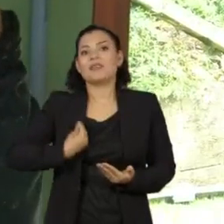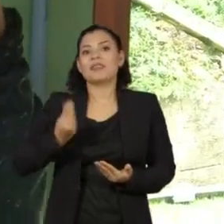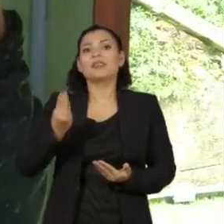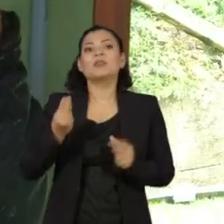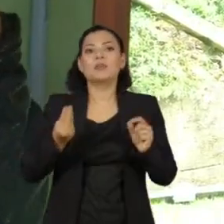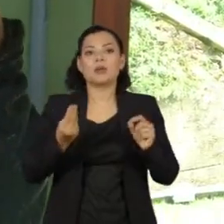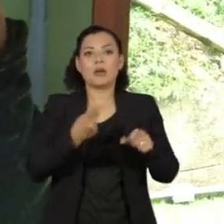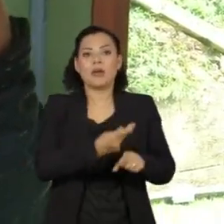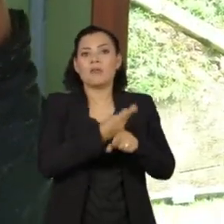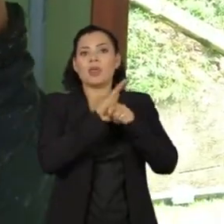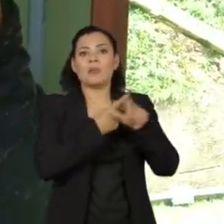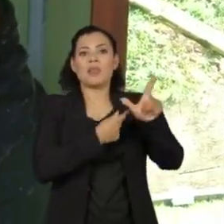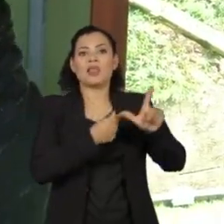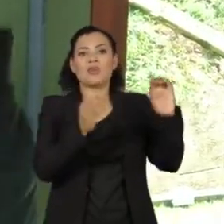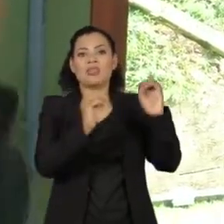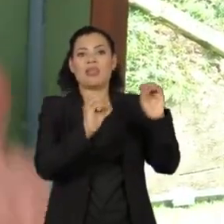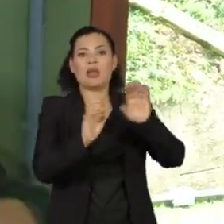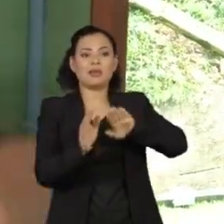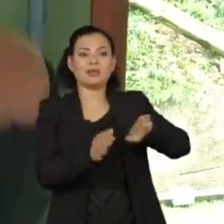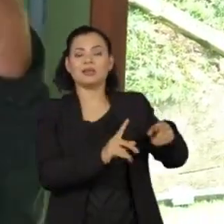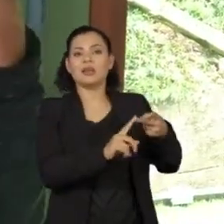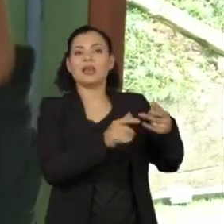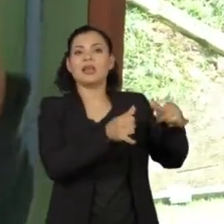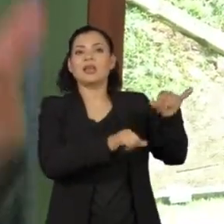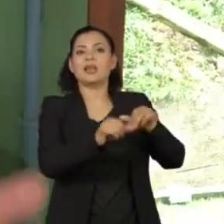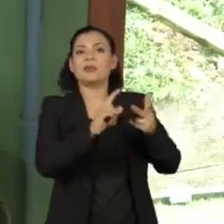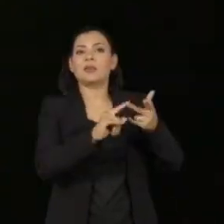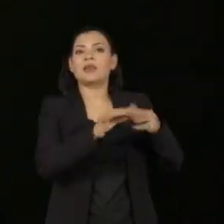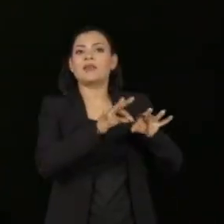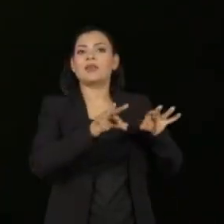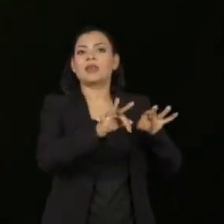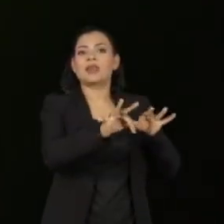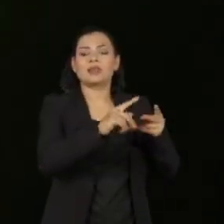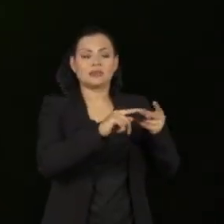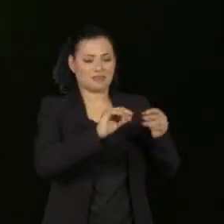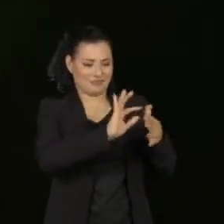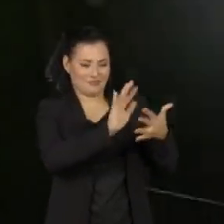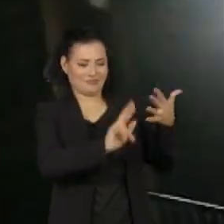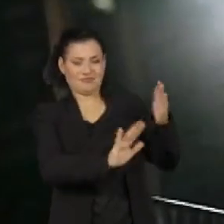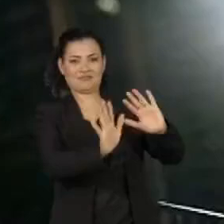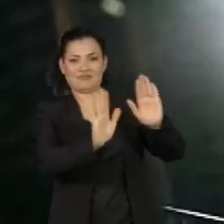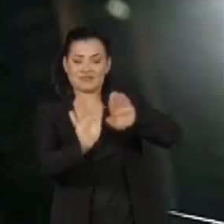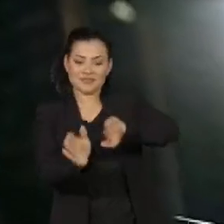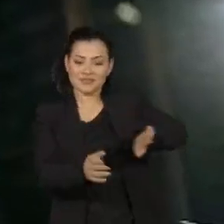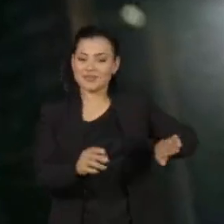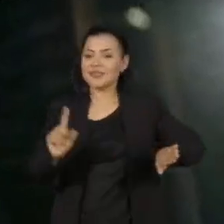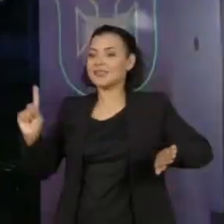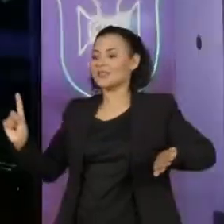literatura, ou de química, ou de física.